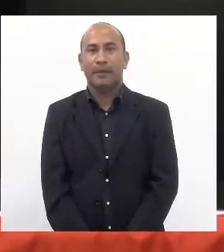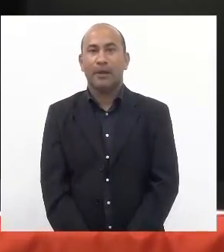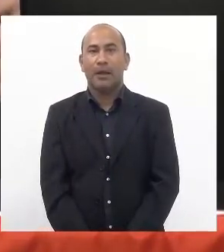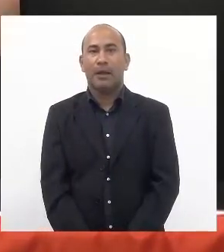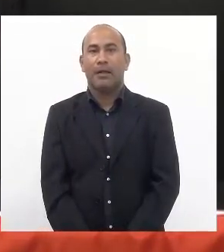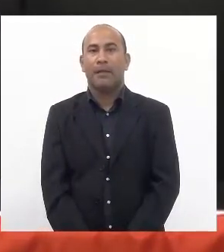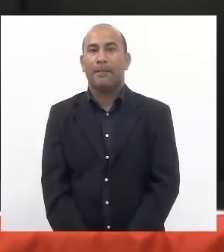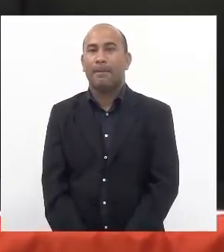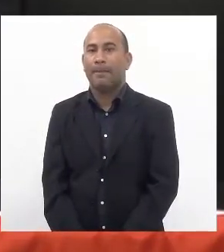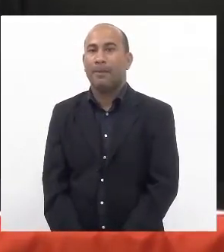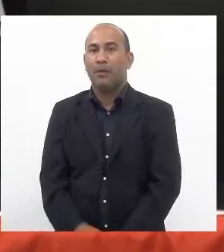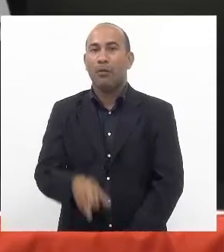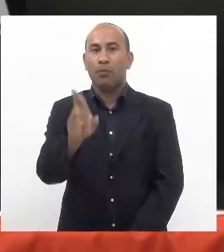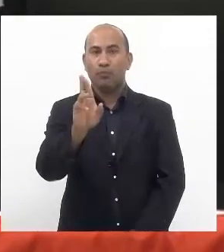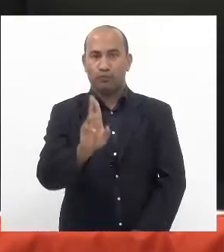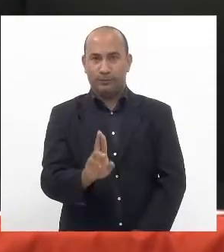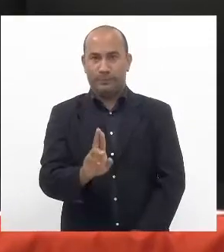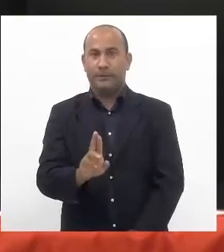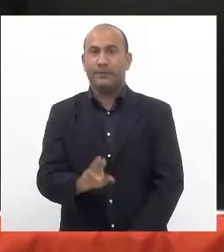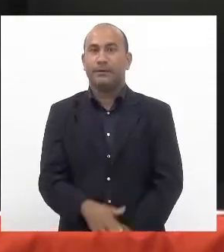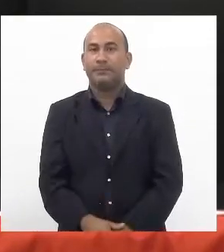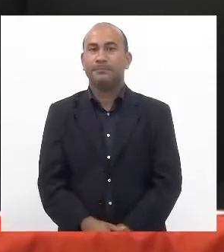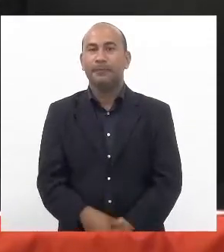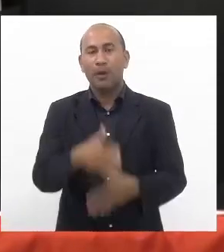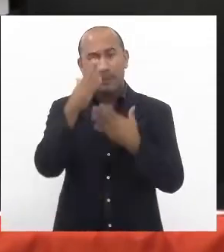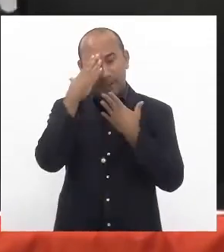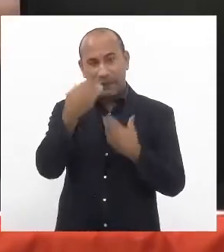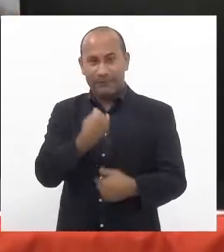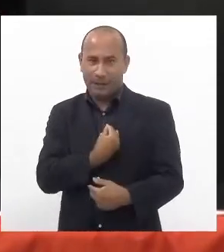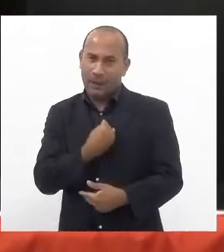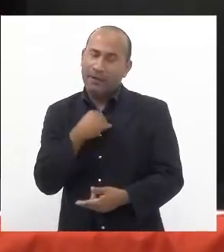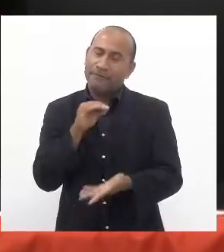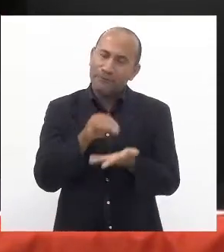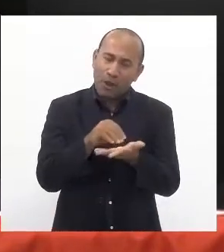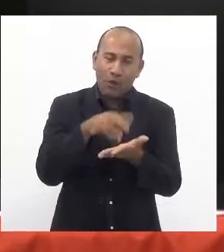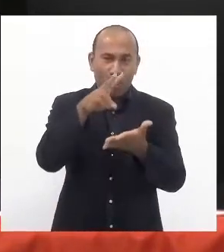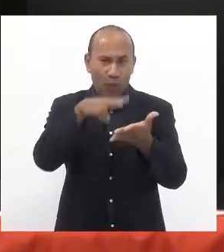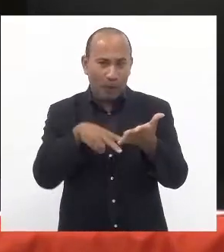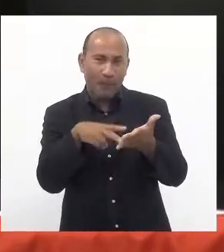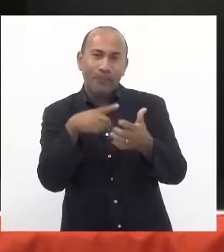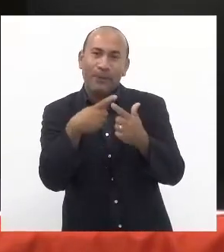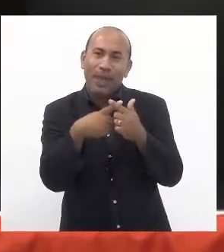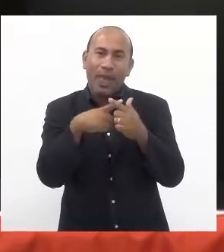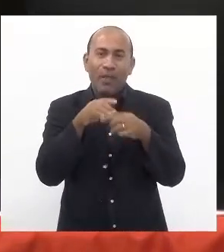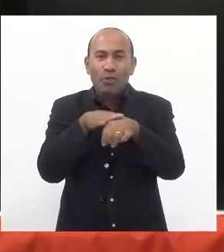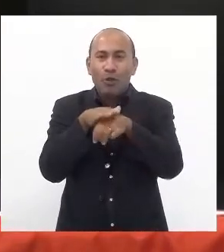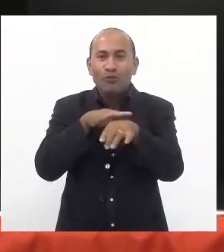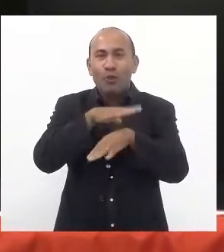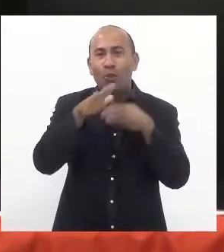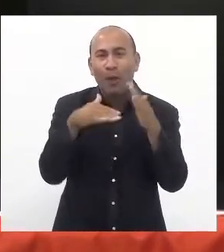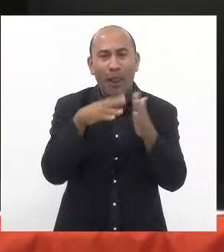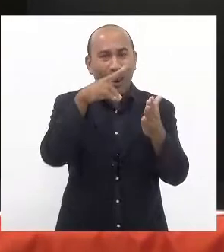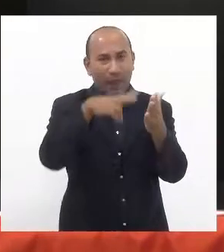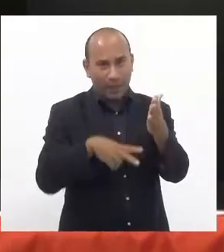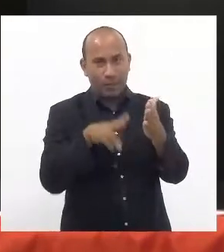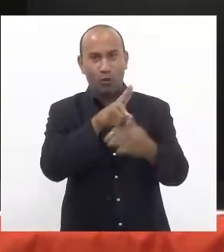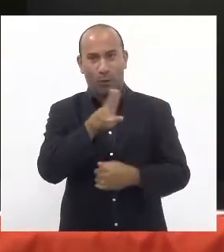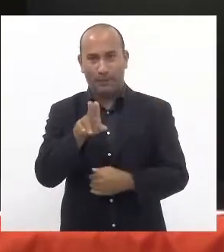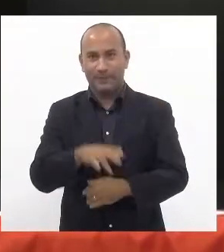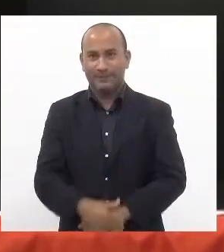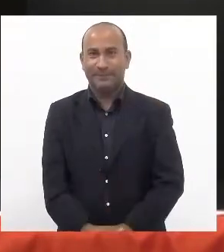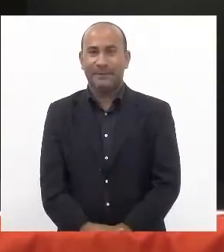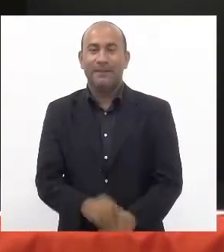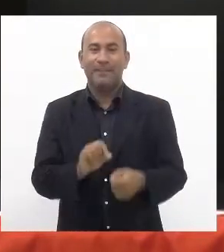pela presença. Evidentemente, não li todos os nomes, porque senão a gente vai passar aqui a noite toda